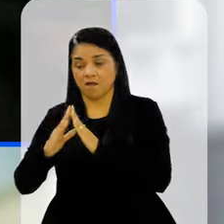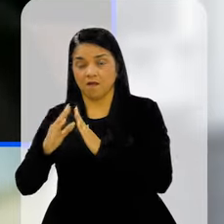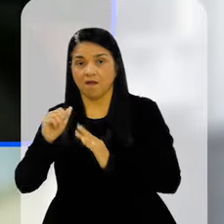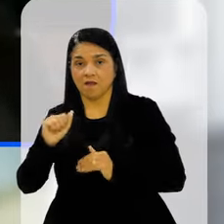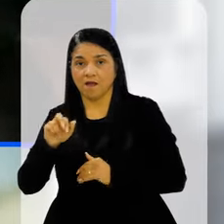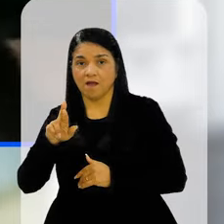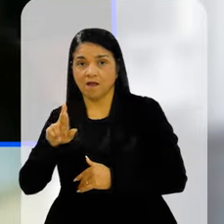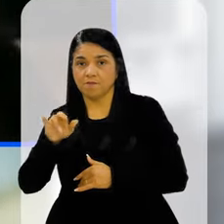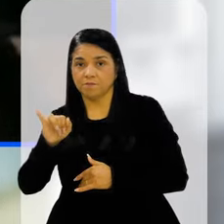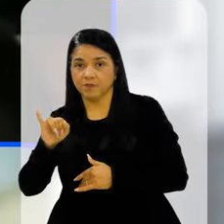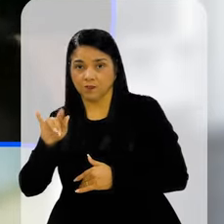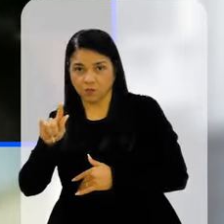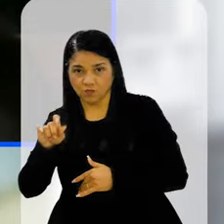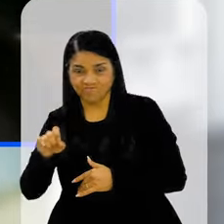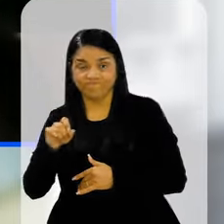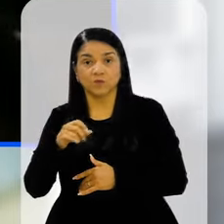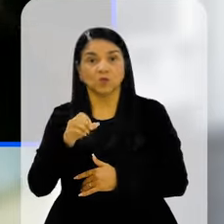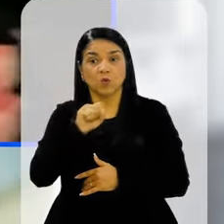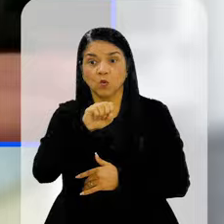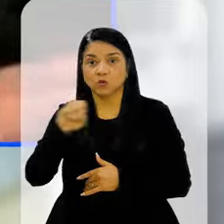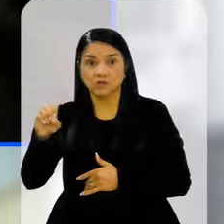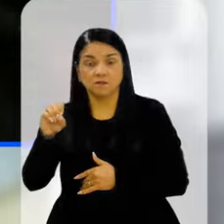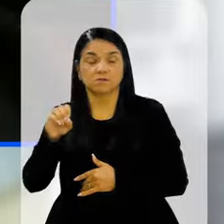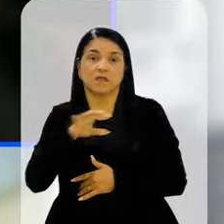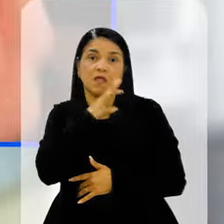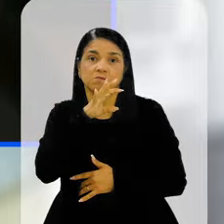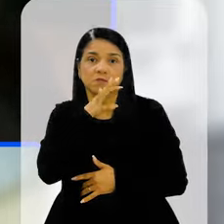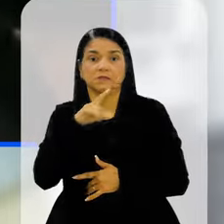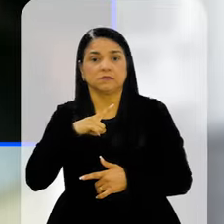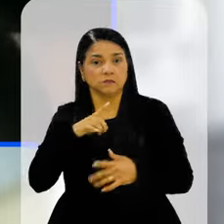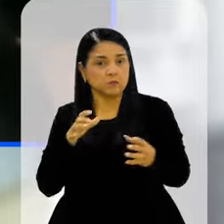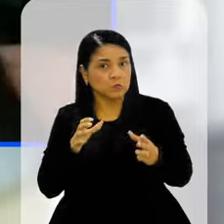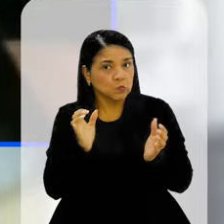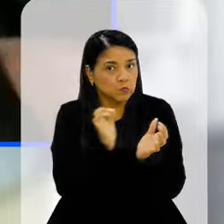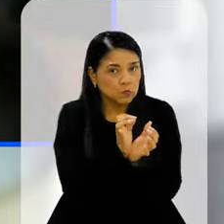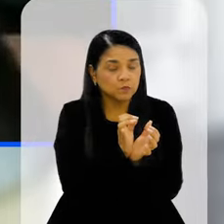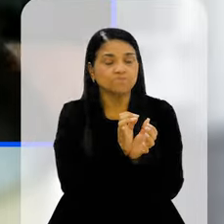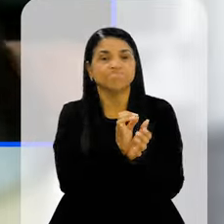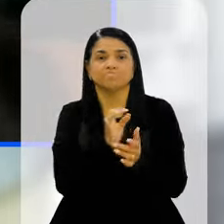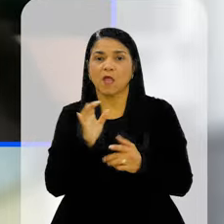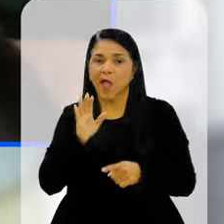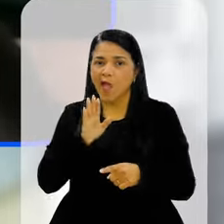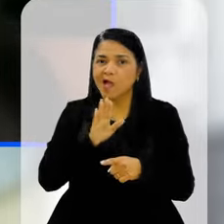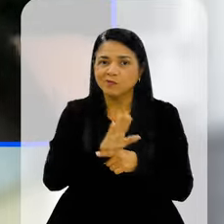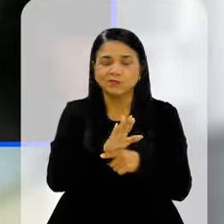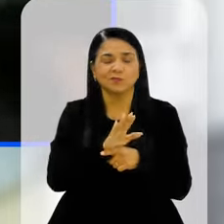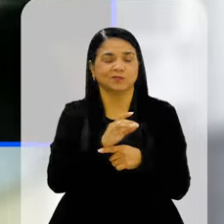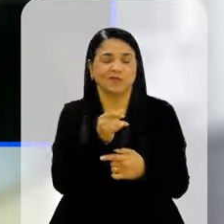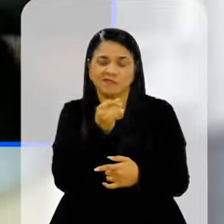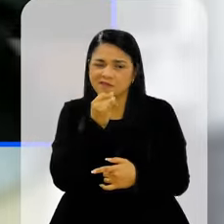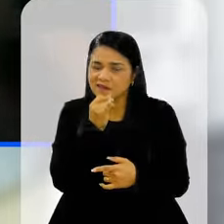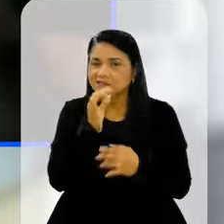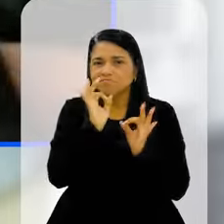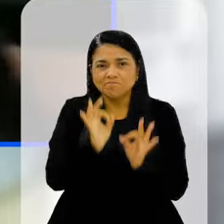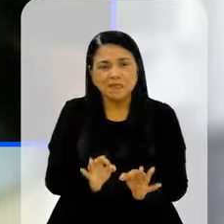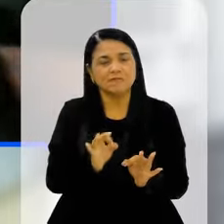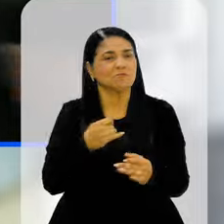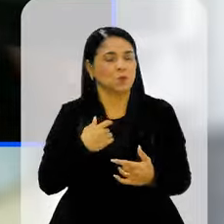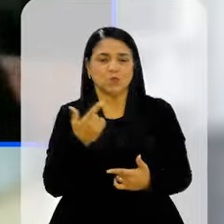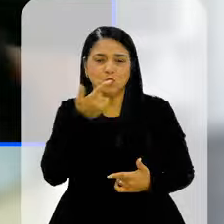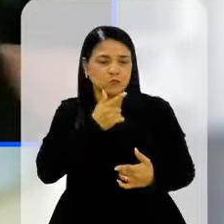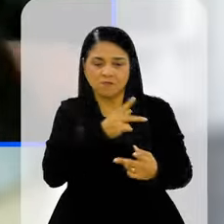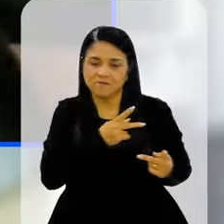um abrigo tinha 800 animais. Então, assim, graças a Deus tem uma equipe que está ajudando muito, mas é muito triste, eu não consegui visitar mais nenhum